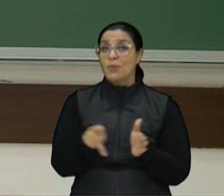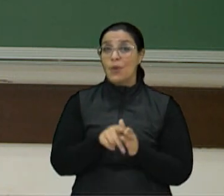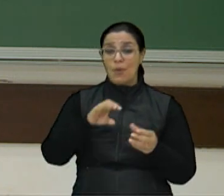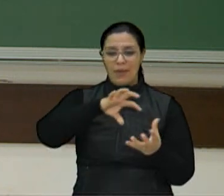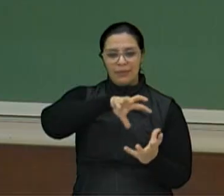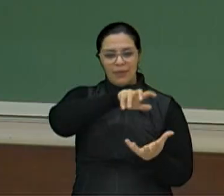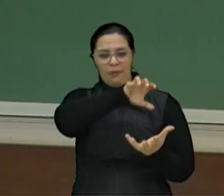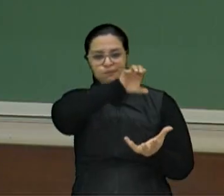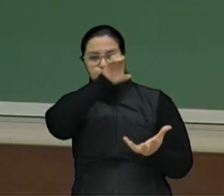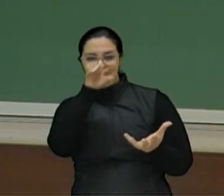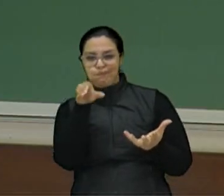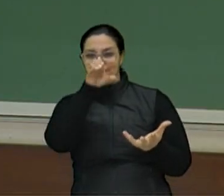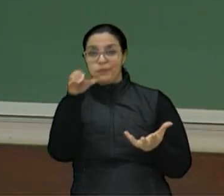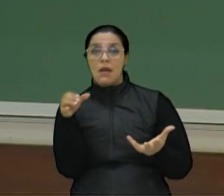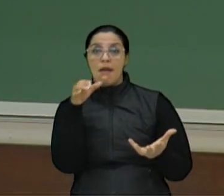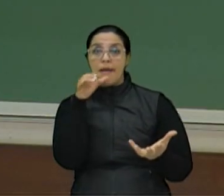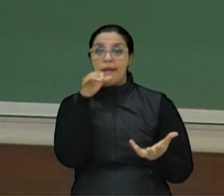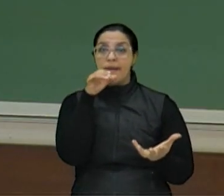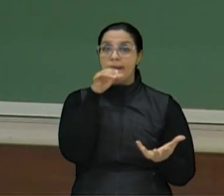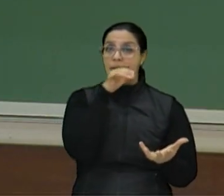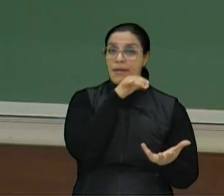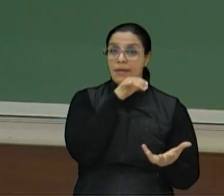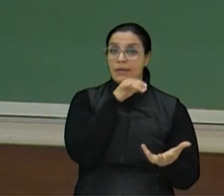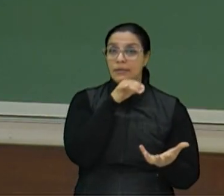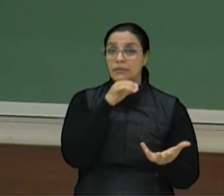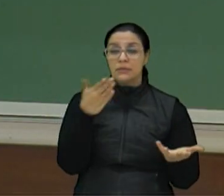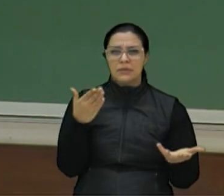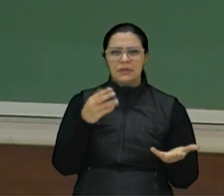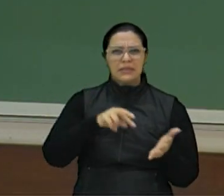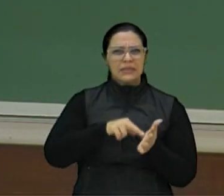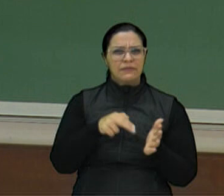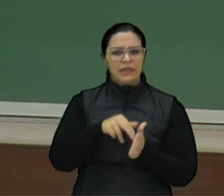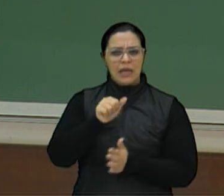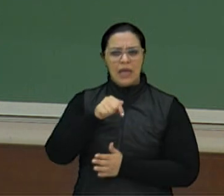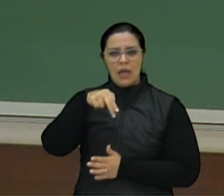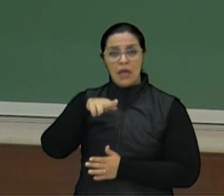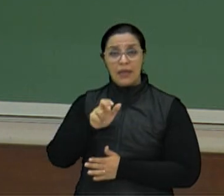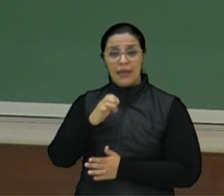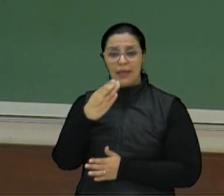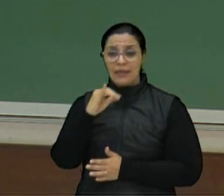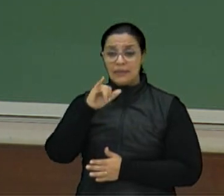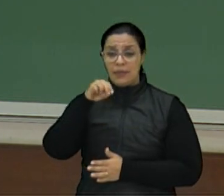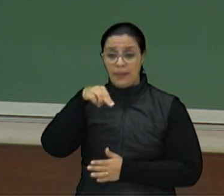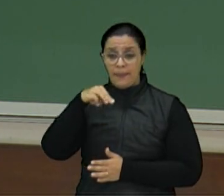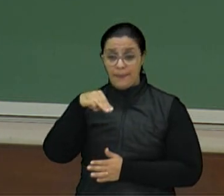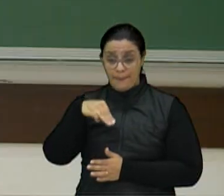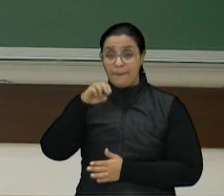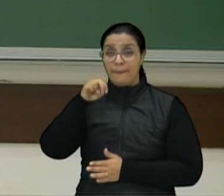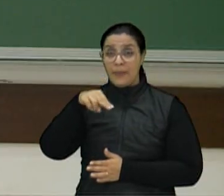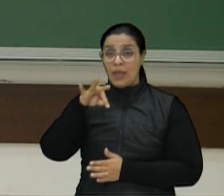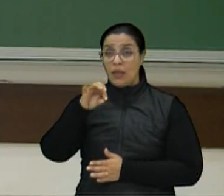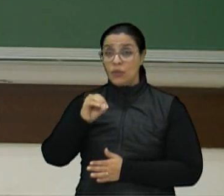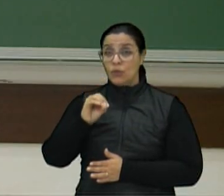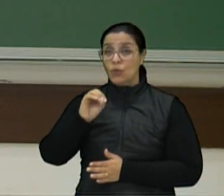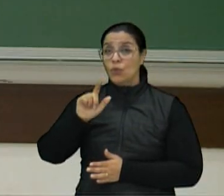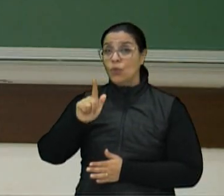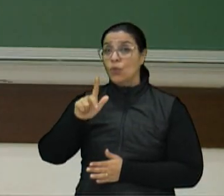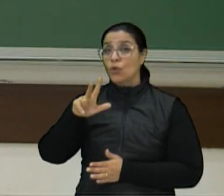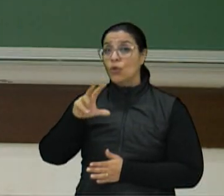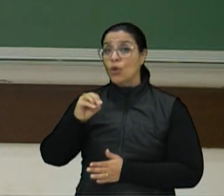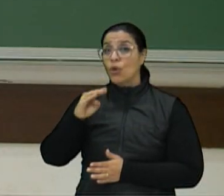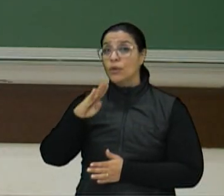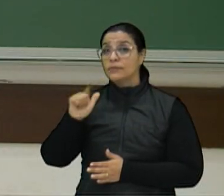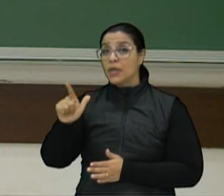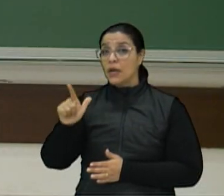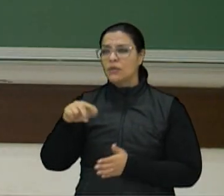global. Você vai me dizer, mas o que é isso, aquecimento global? Vamos discutindo a partir de agora para construir essa ideia.